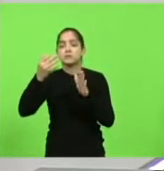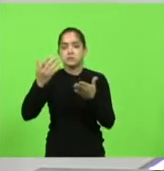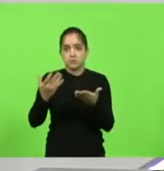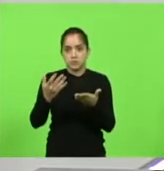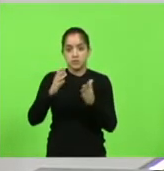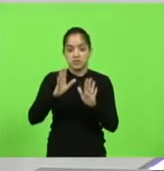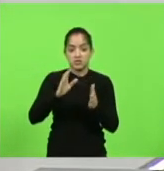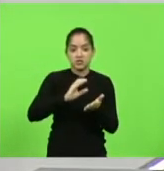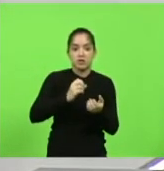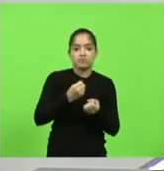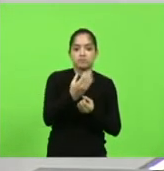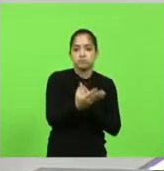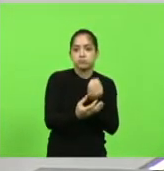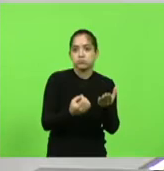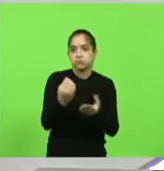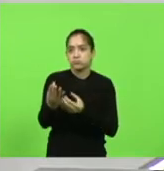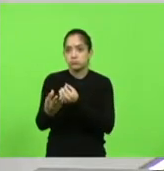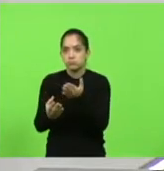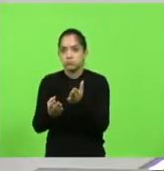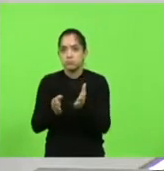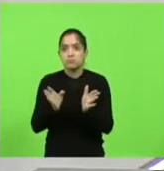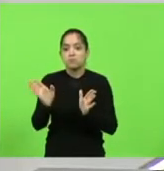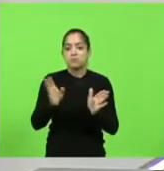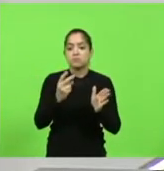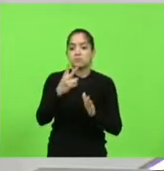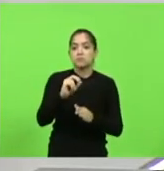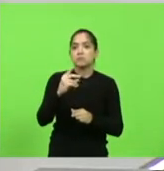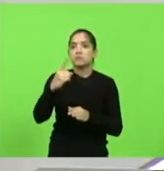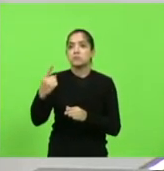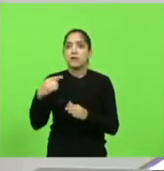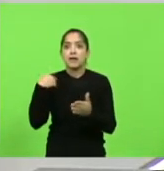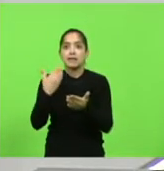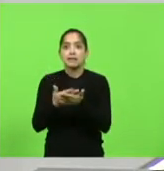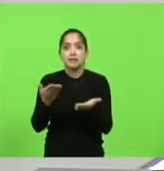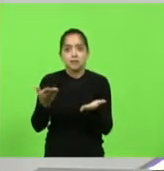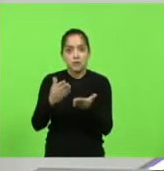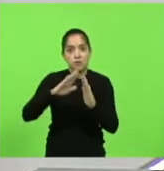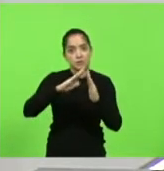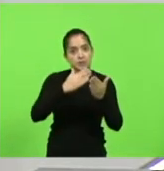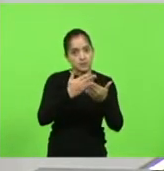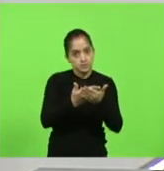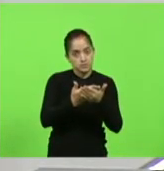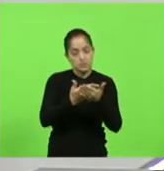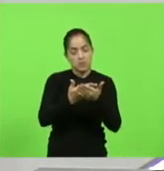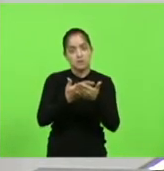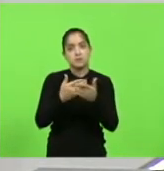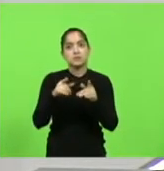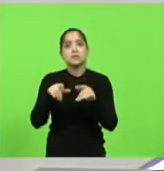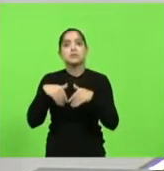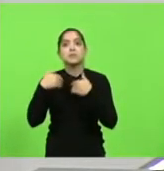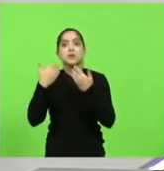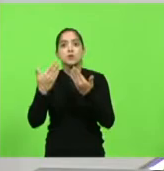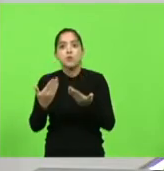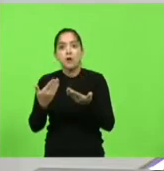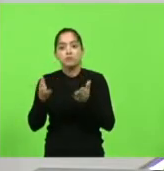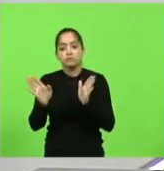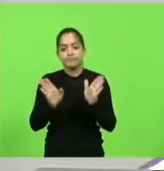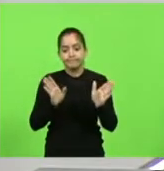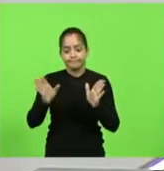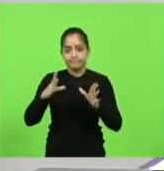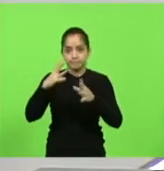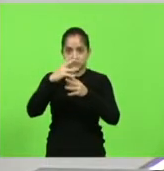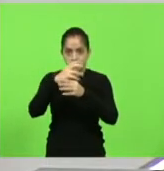foram distribuídos em 2021 até o presente momento para as escolas e qual a previsão do total